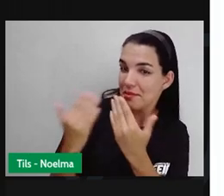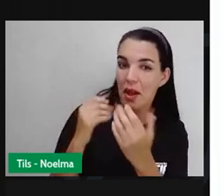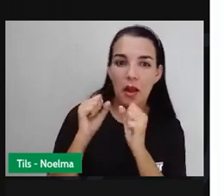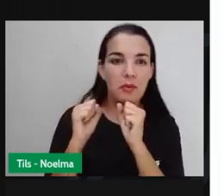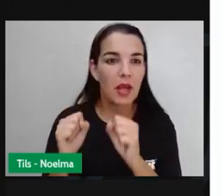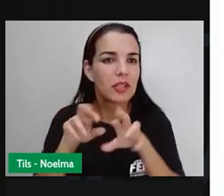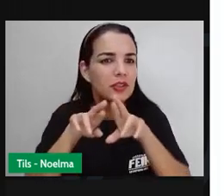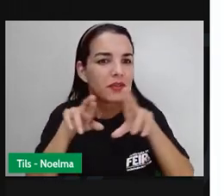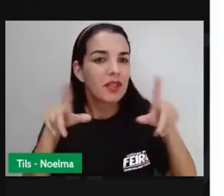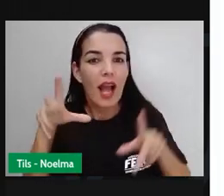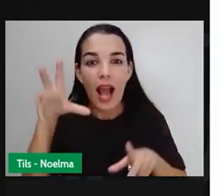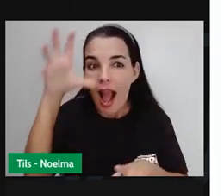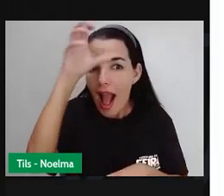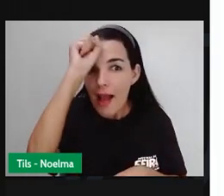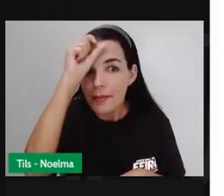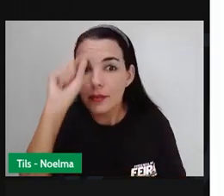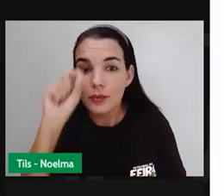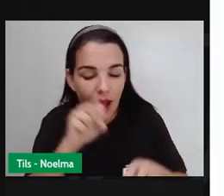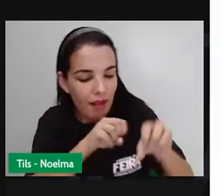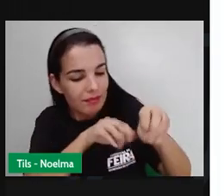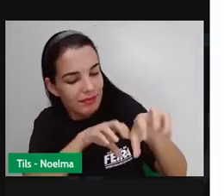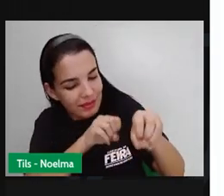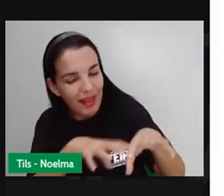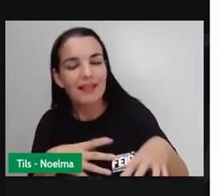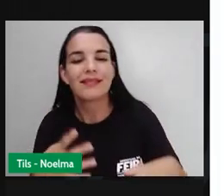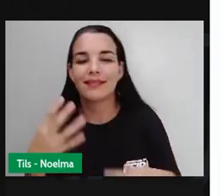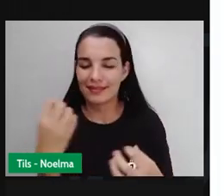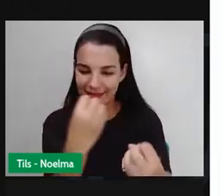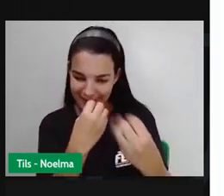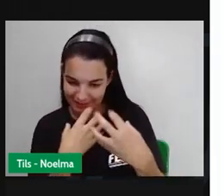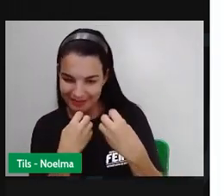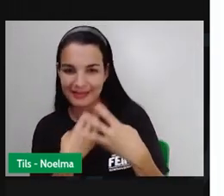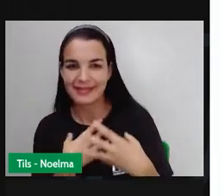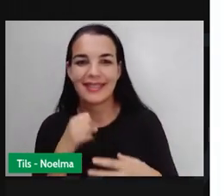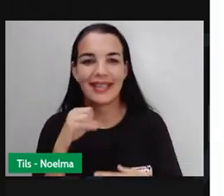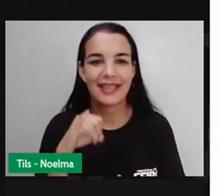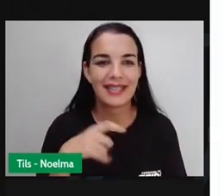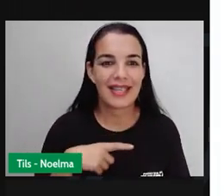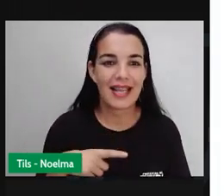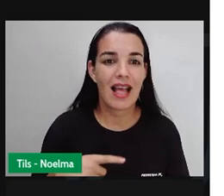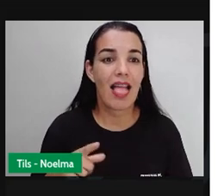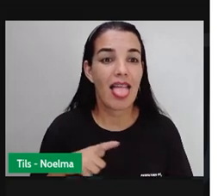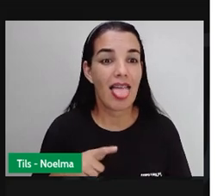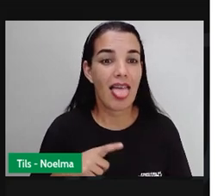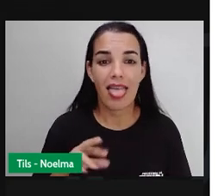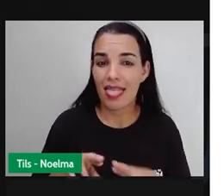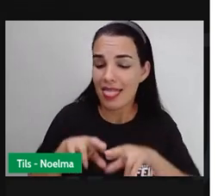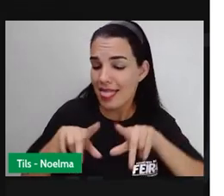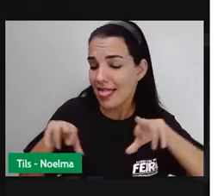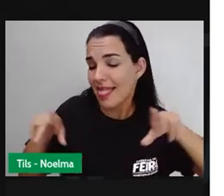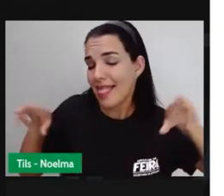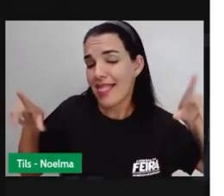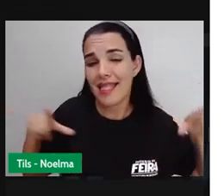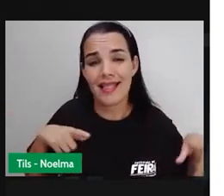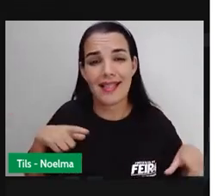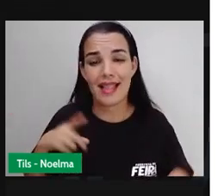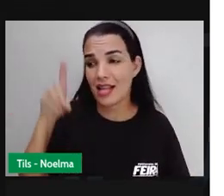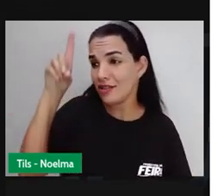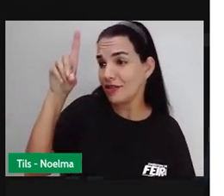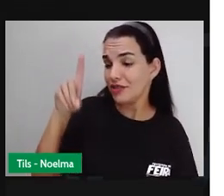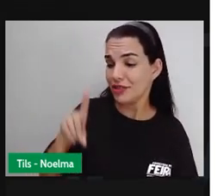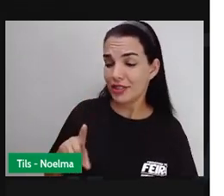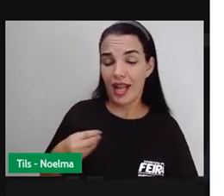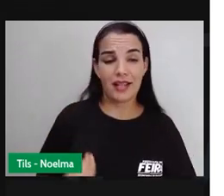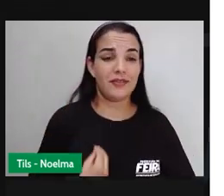o que aprender e o que ensinar. Seja careca ou cabeludo, ou mesmo de outro mundo, todo mundo tem direito de